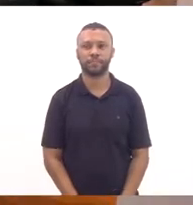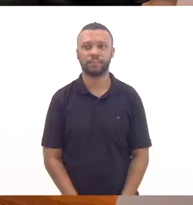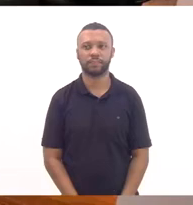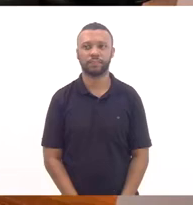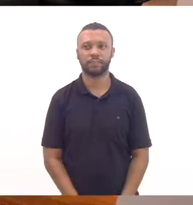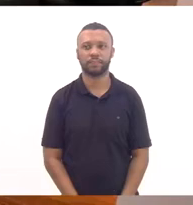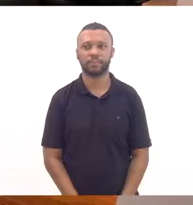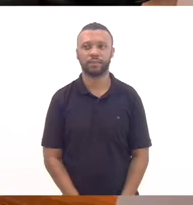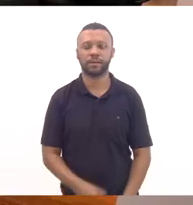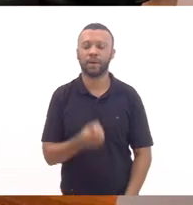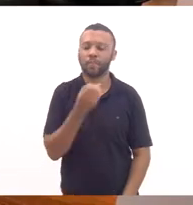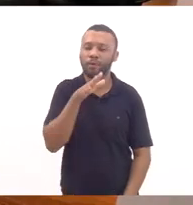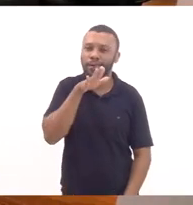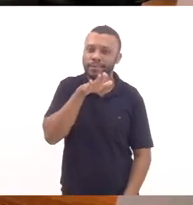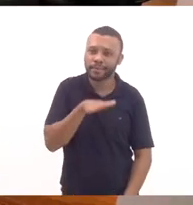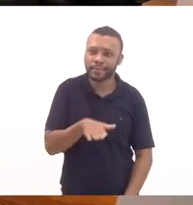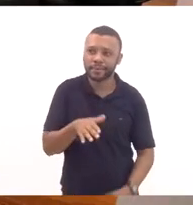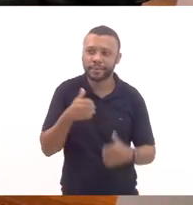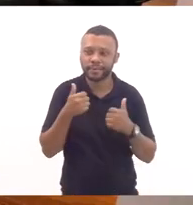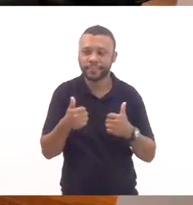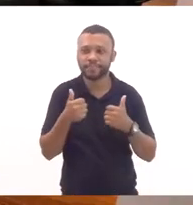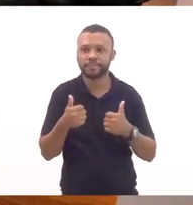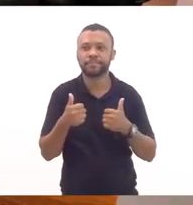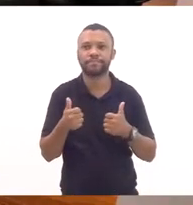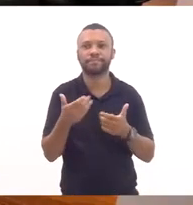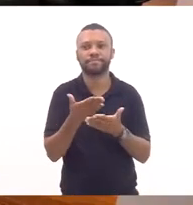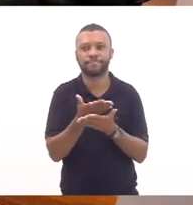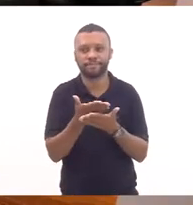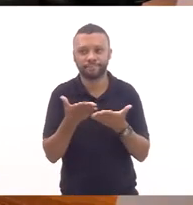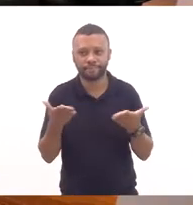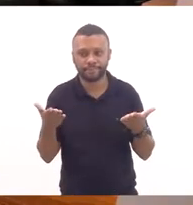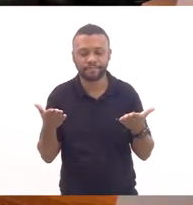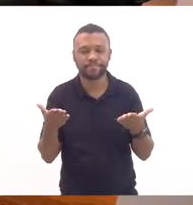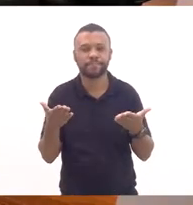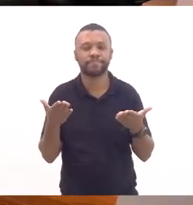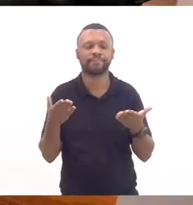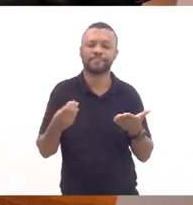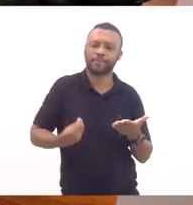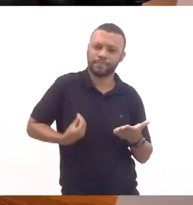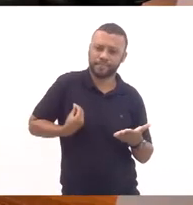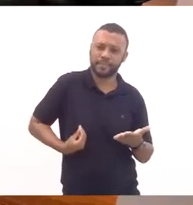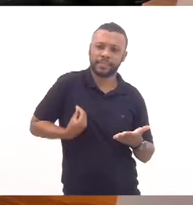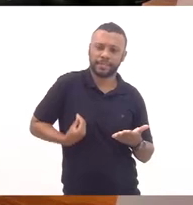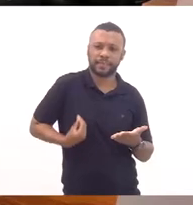Boa tarde, né, a todas e todos. Presente